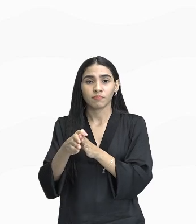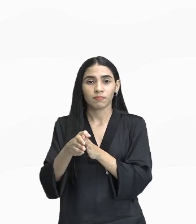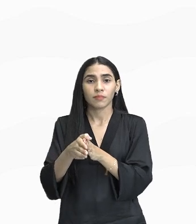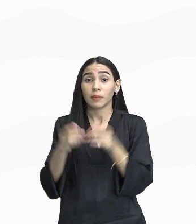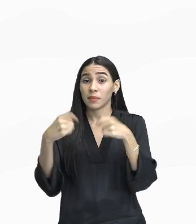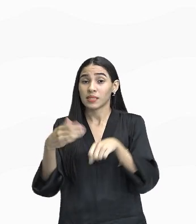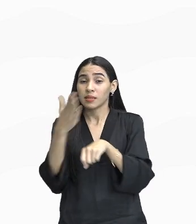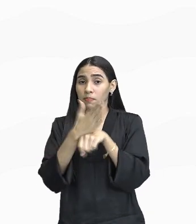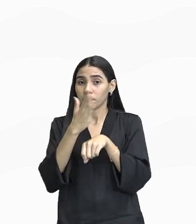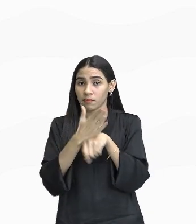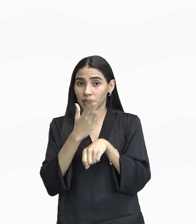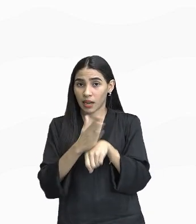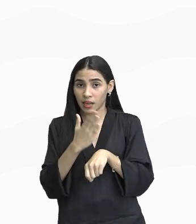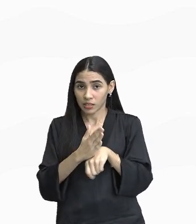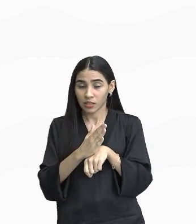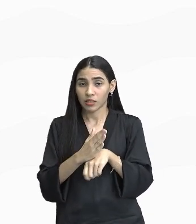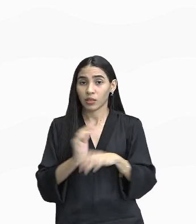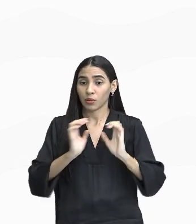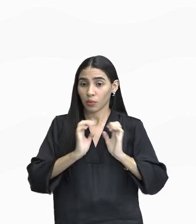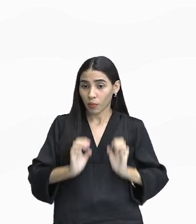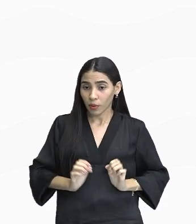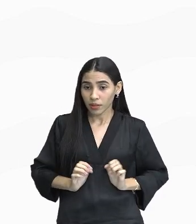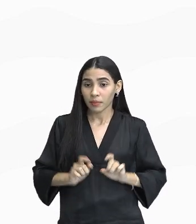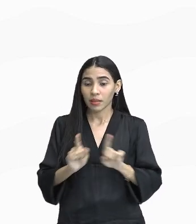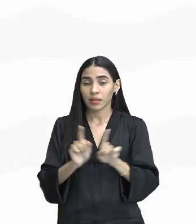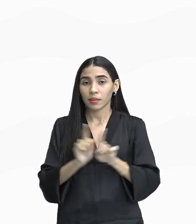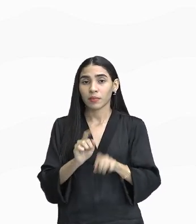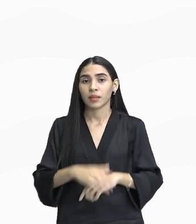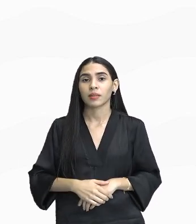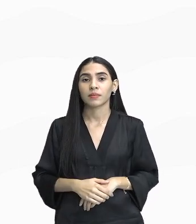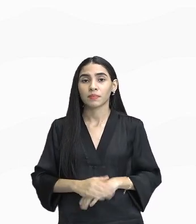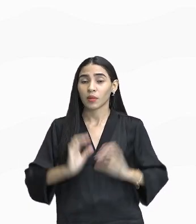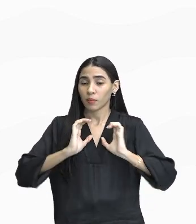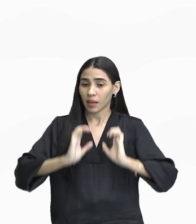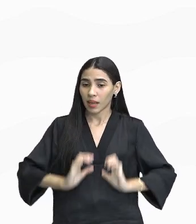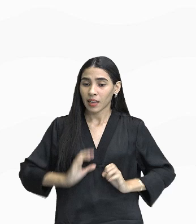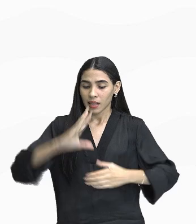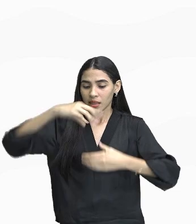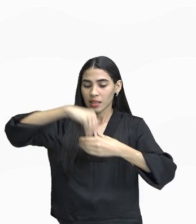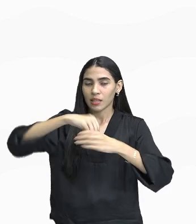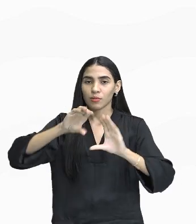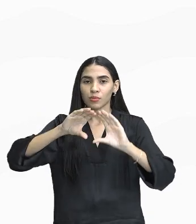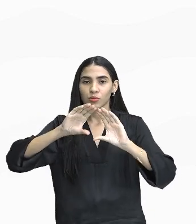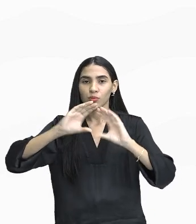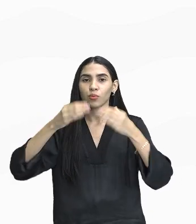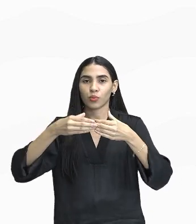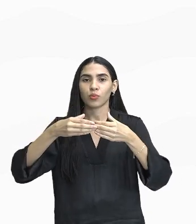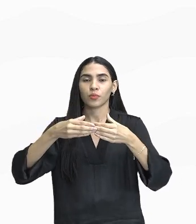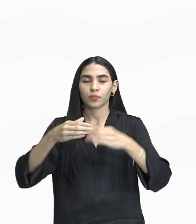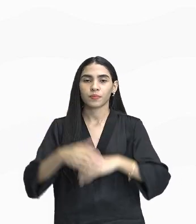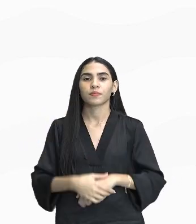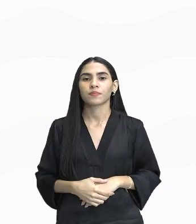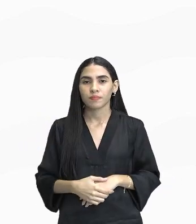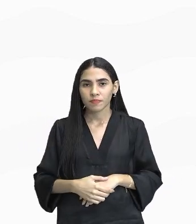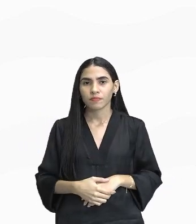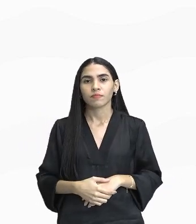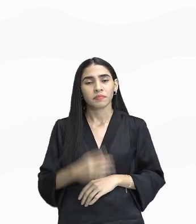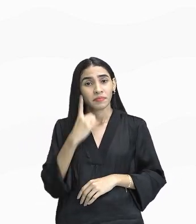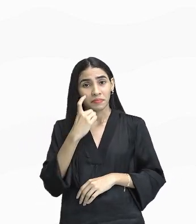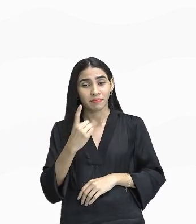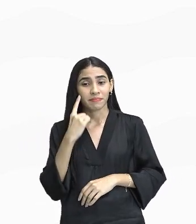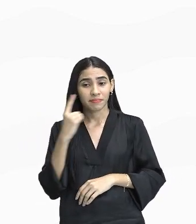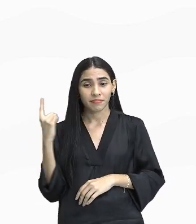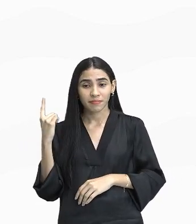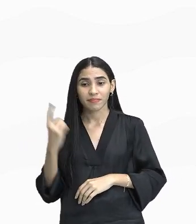uma prática, Exato. Um comportamento e uma conduta dentro de um grupo. Professor, é muito